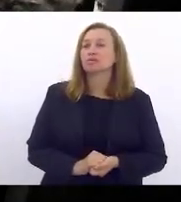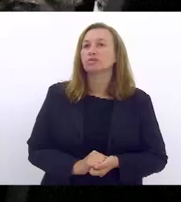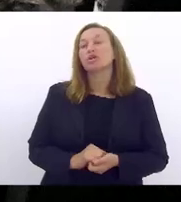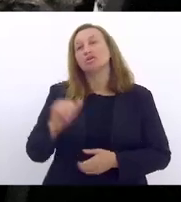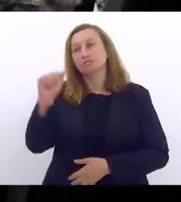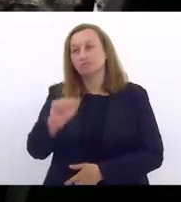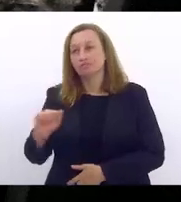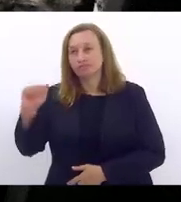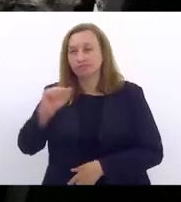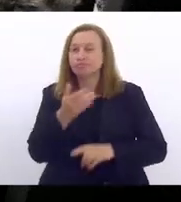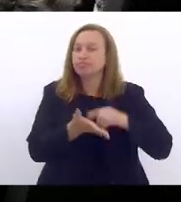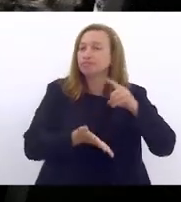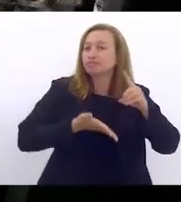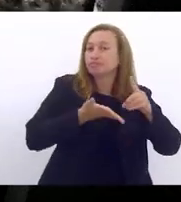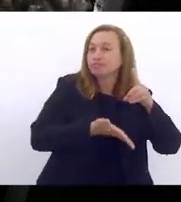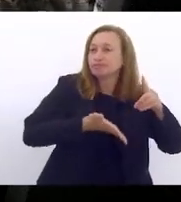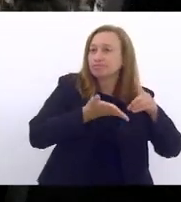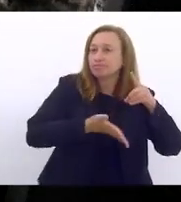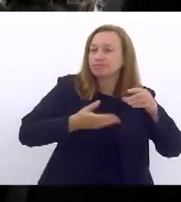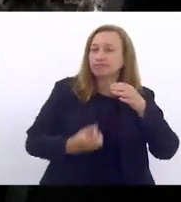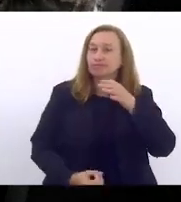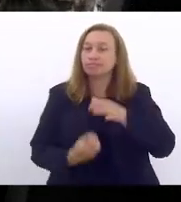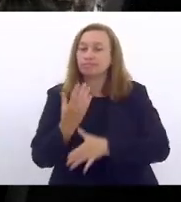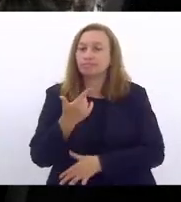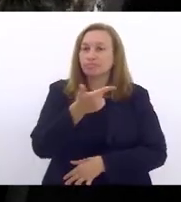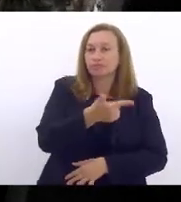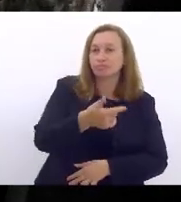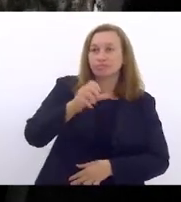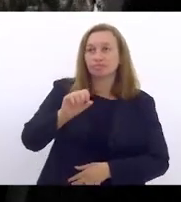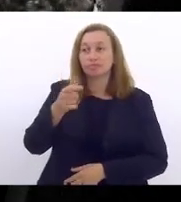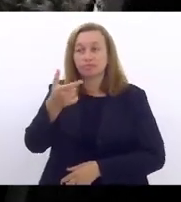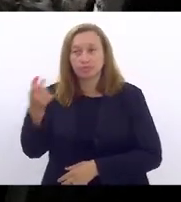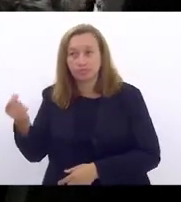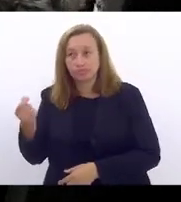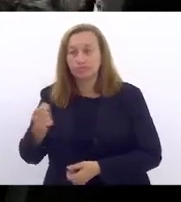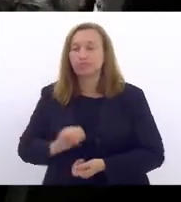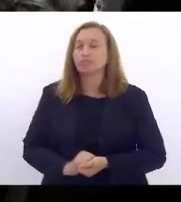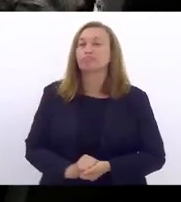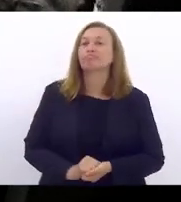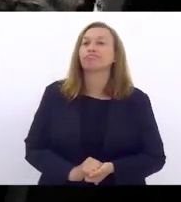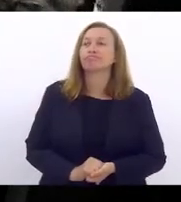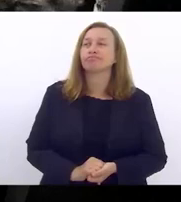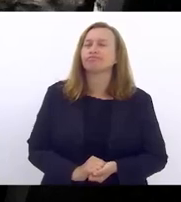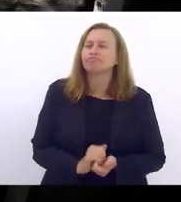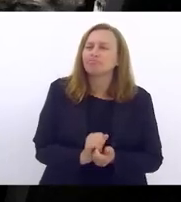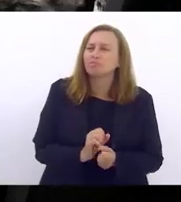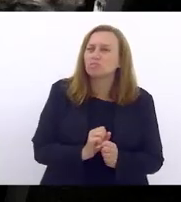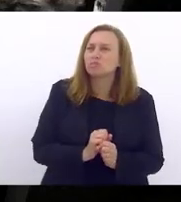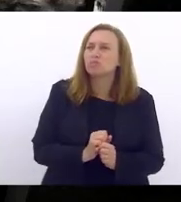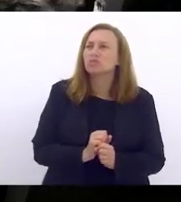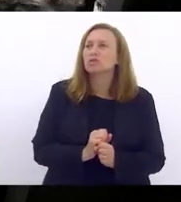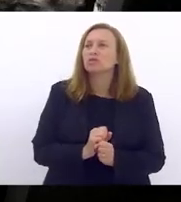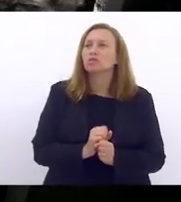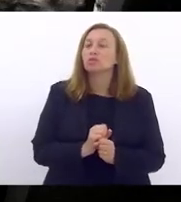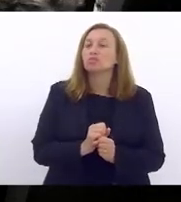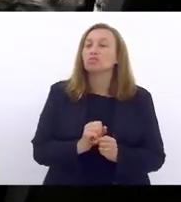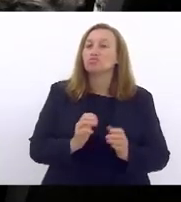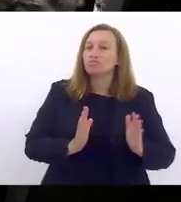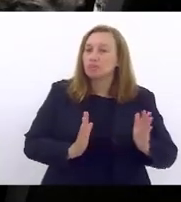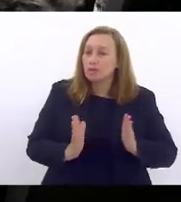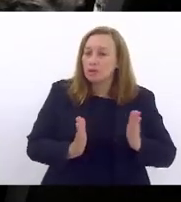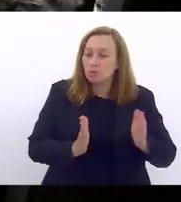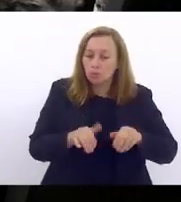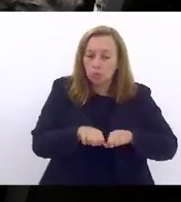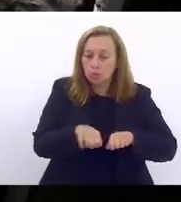de Doulas, que foi criado em 2020, ali bem no ano auge da pandemia, em que a gente